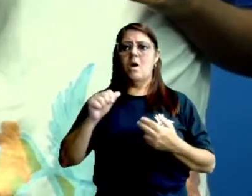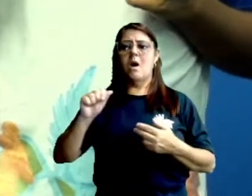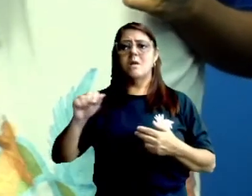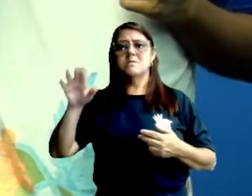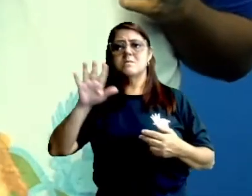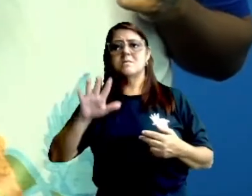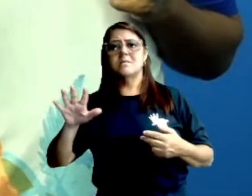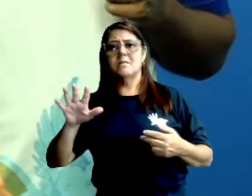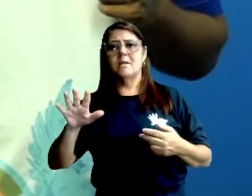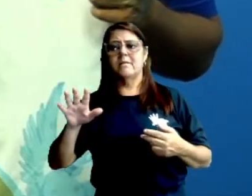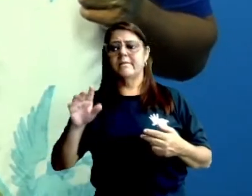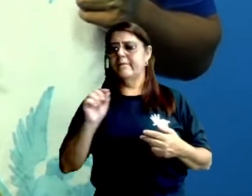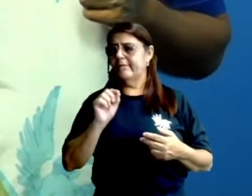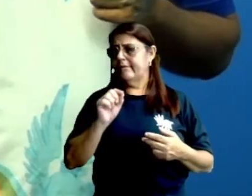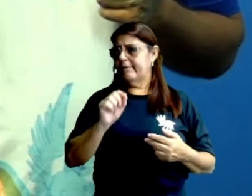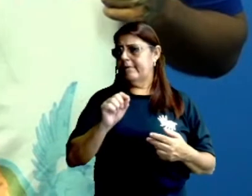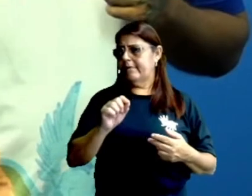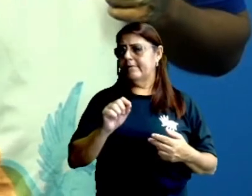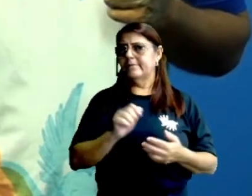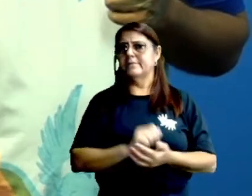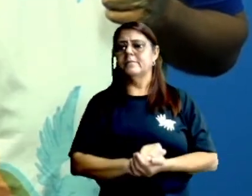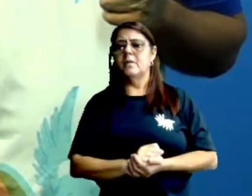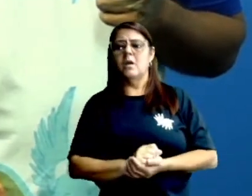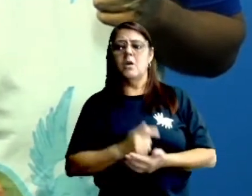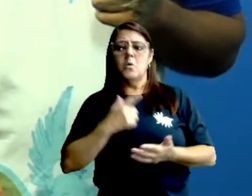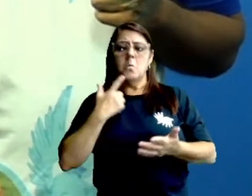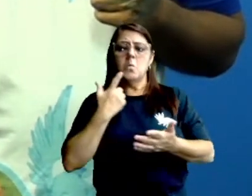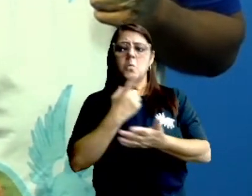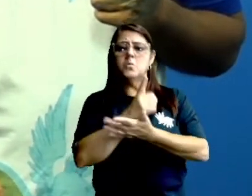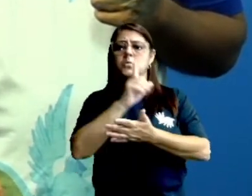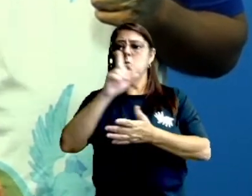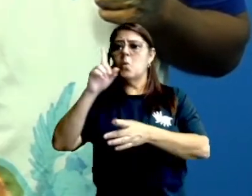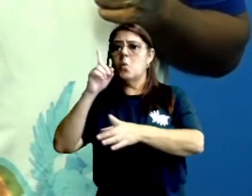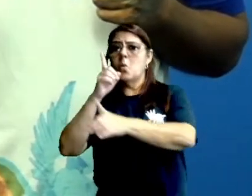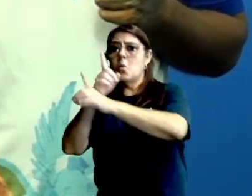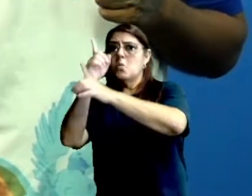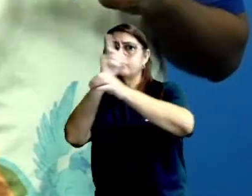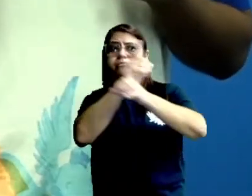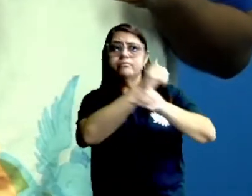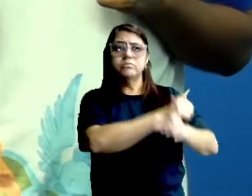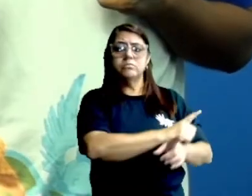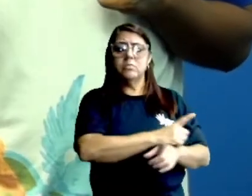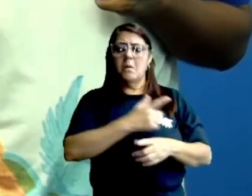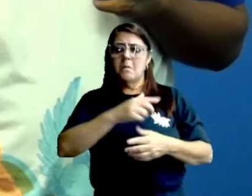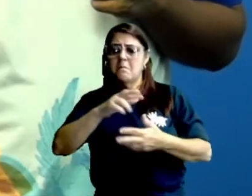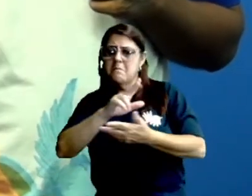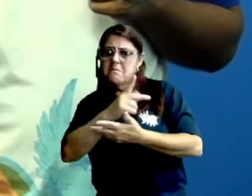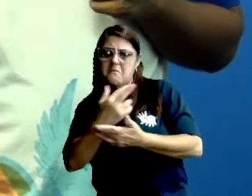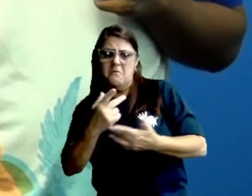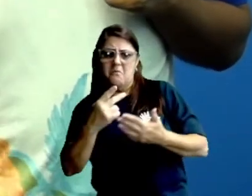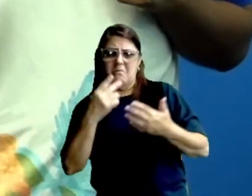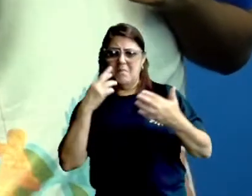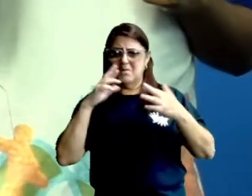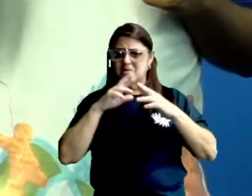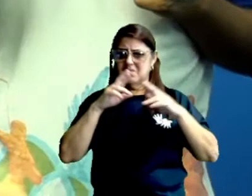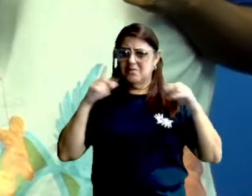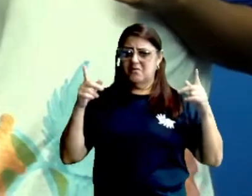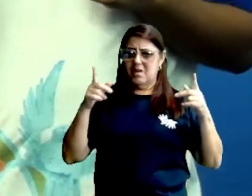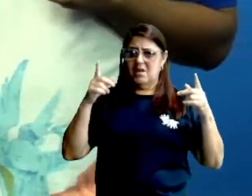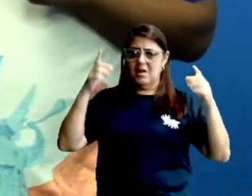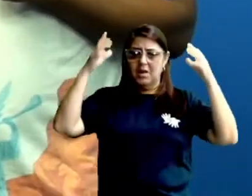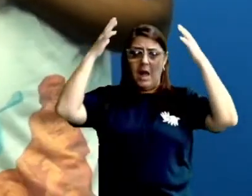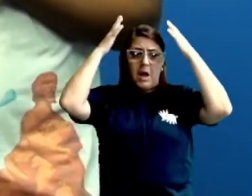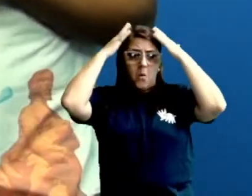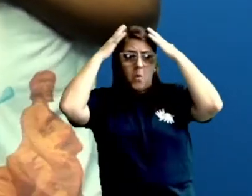foram encontrados outros vestígios humanos aqui, antigos, que não tinham a mesma feição, como o